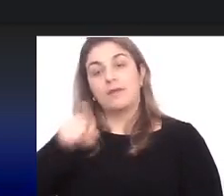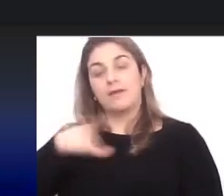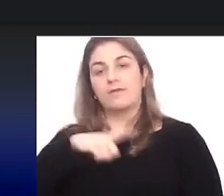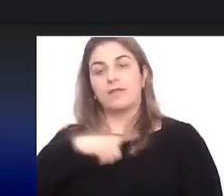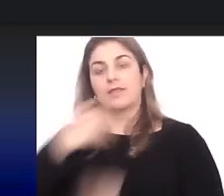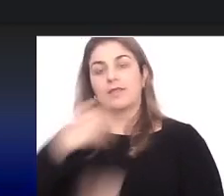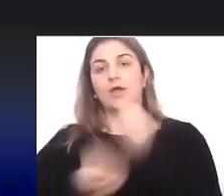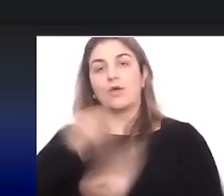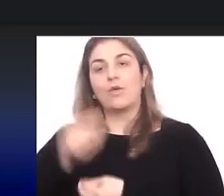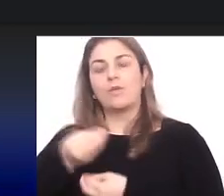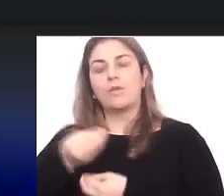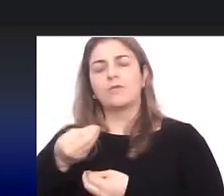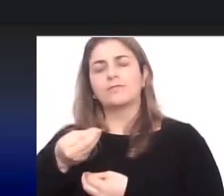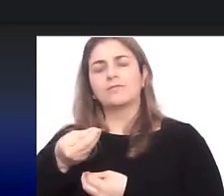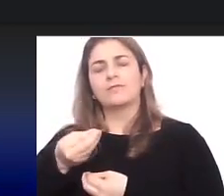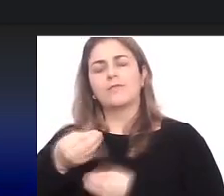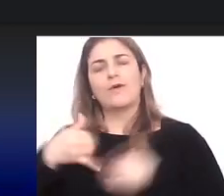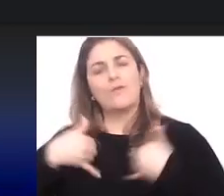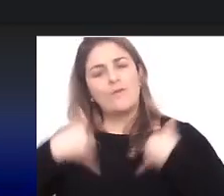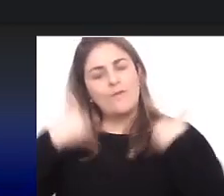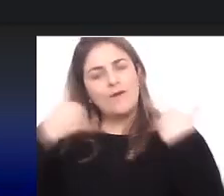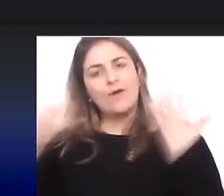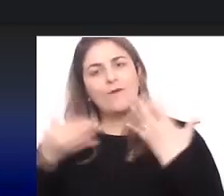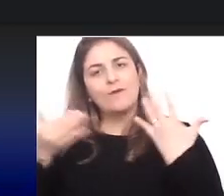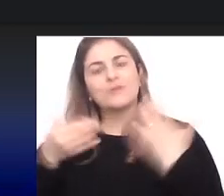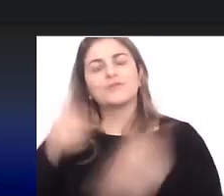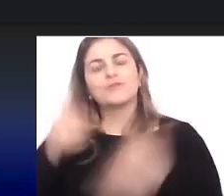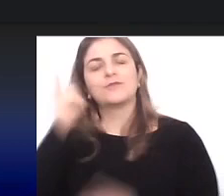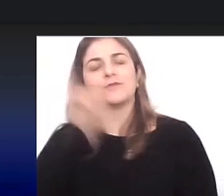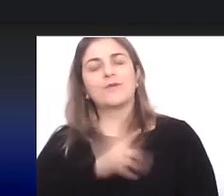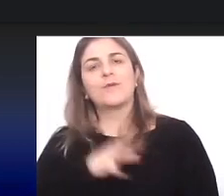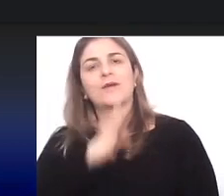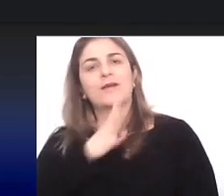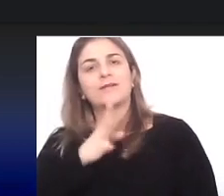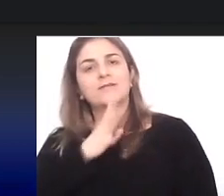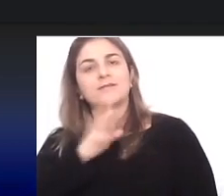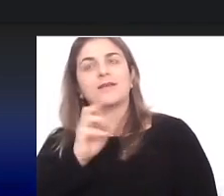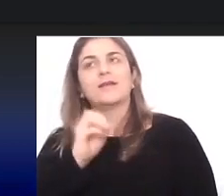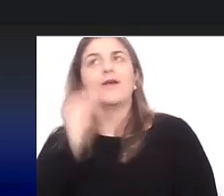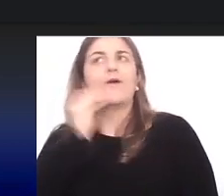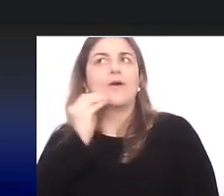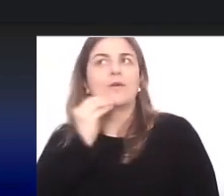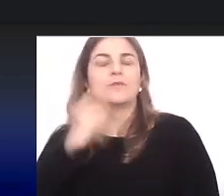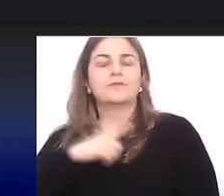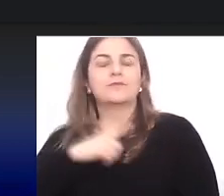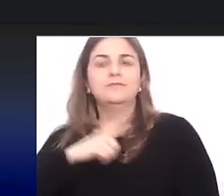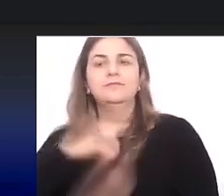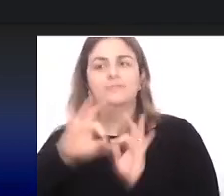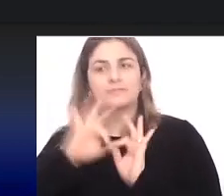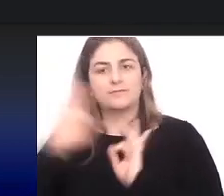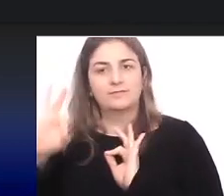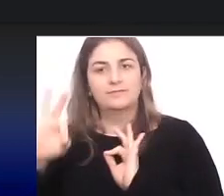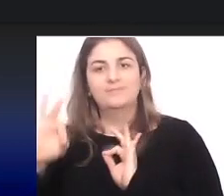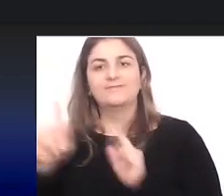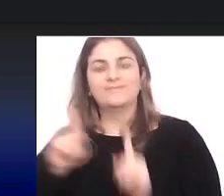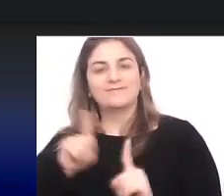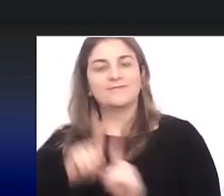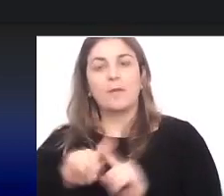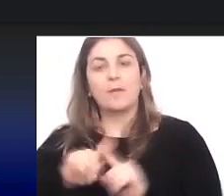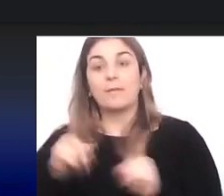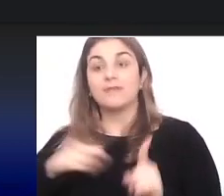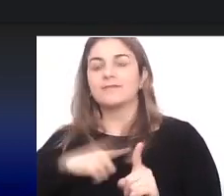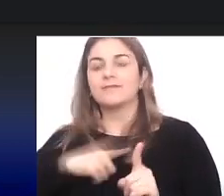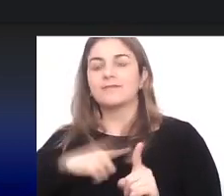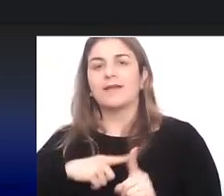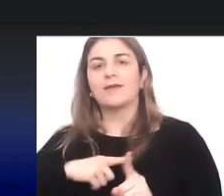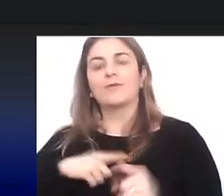Tenho a honra de conhecê-lo hoje pessoalmente. Embora seja um civilista, mas tenho uma admiração especial pelo